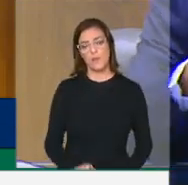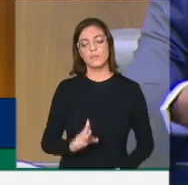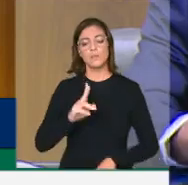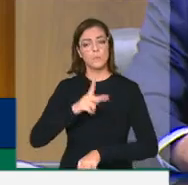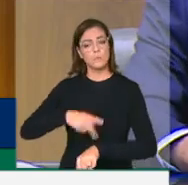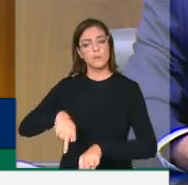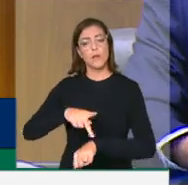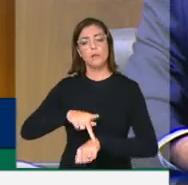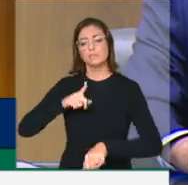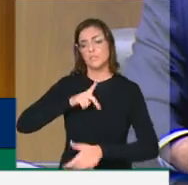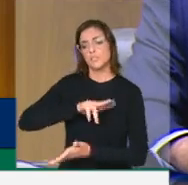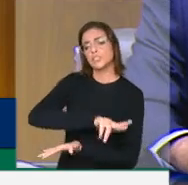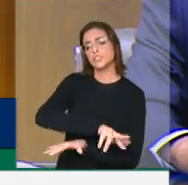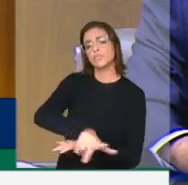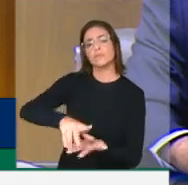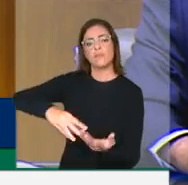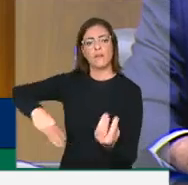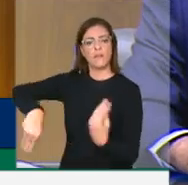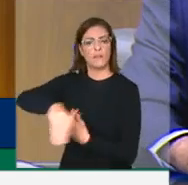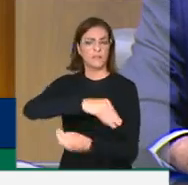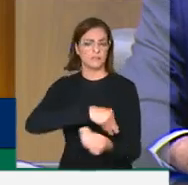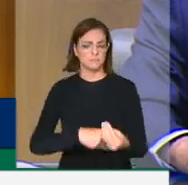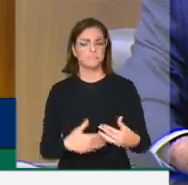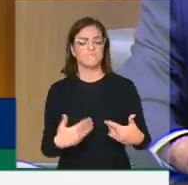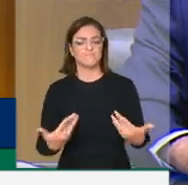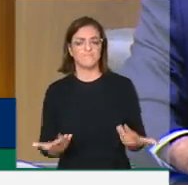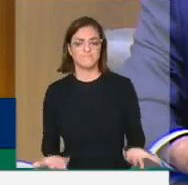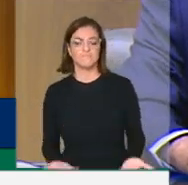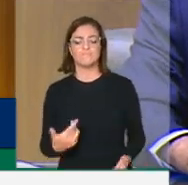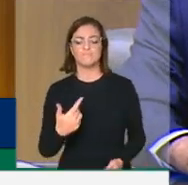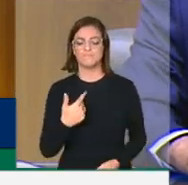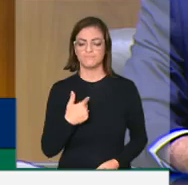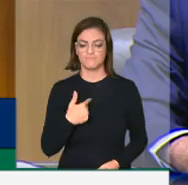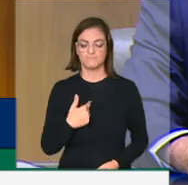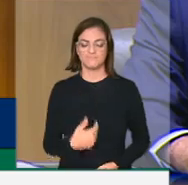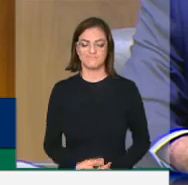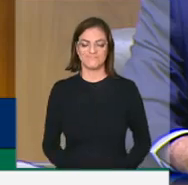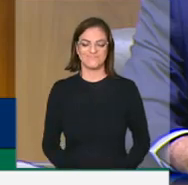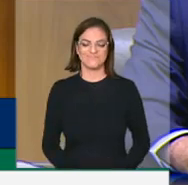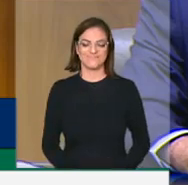formação a pluralidade e a diversidade. Eu arriscaria